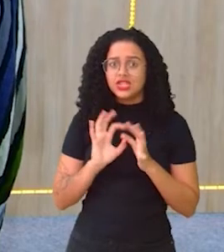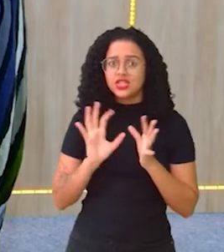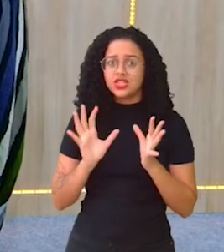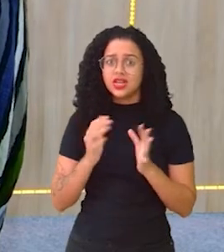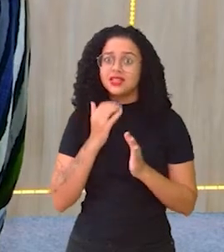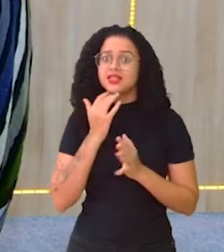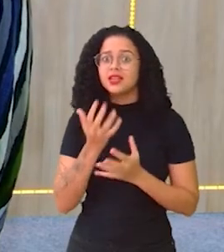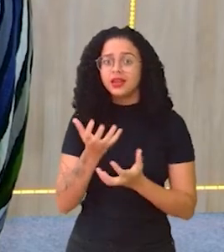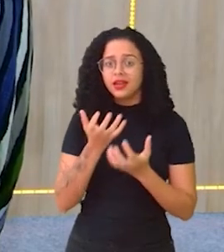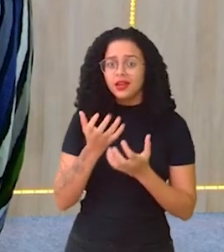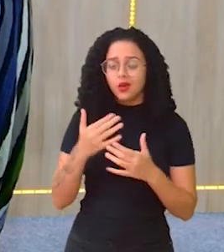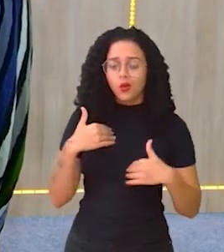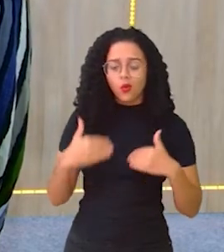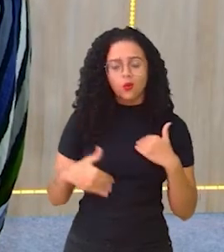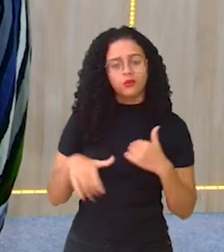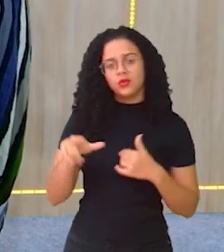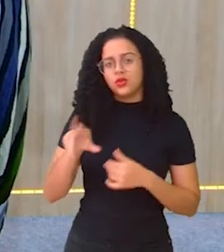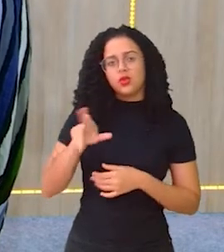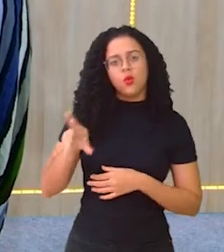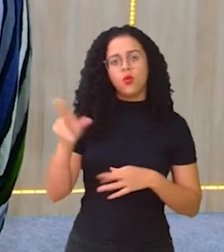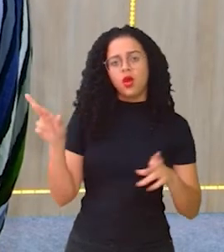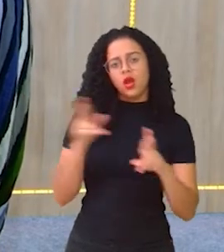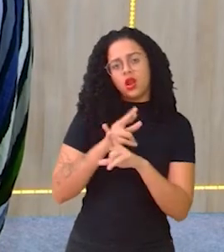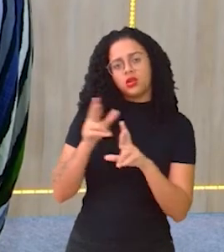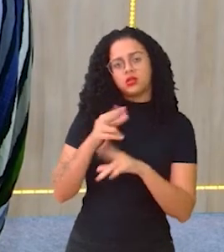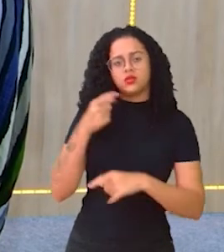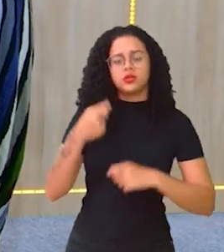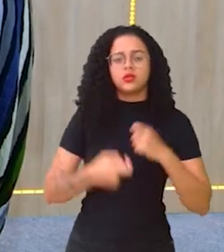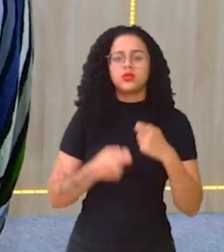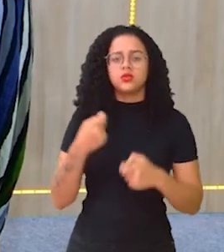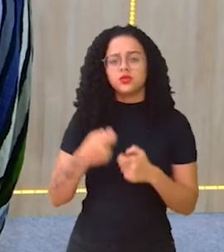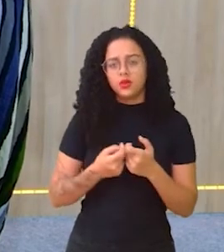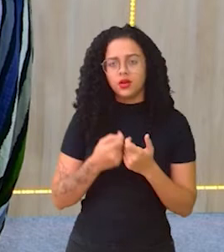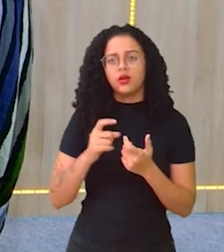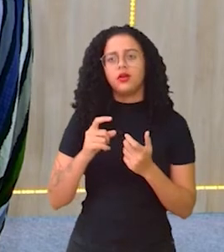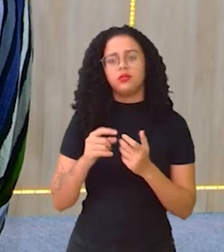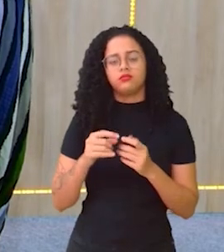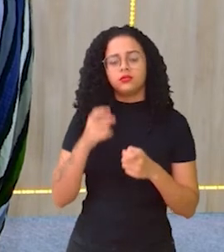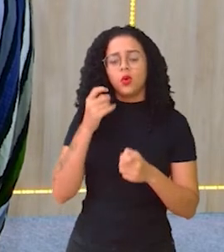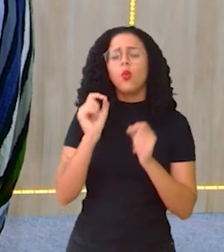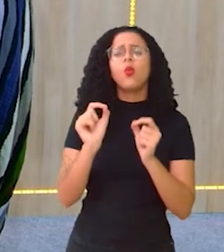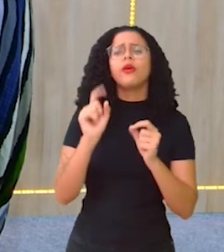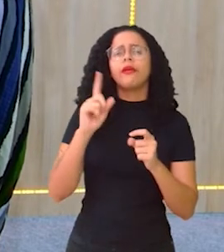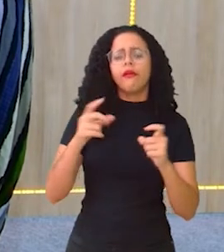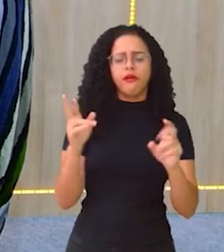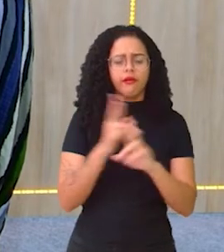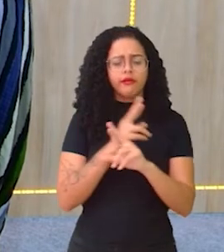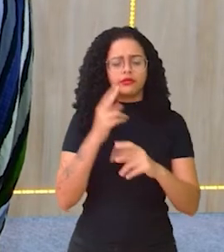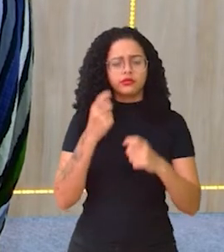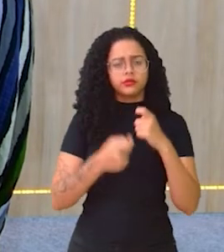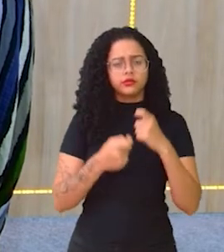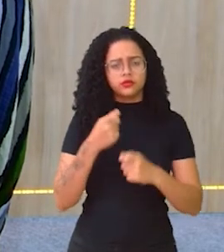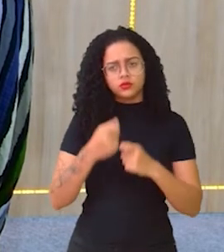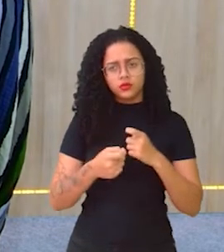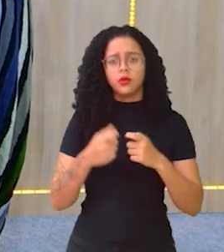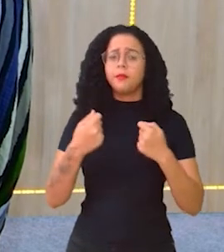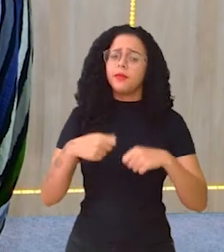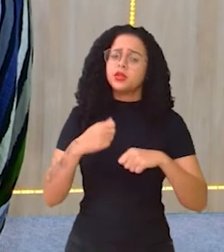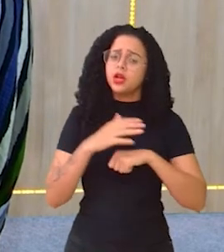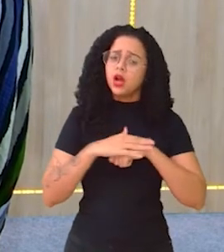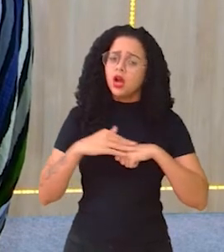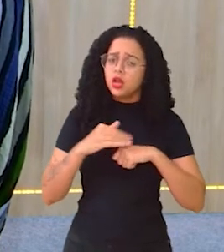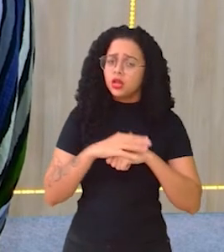seu corpo, isso não é uma relação sexual, gente. Uma relação sexual, ela se dá através disso, do carinho,